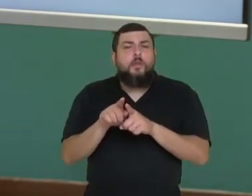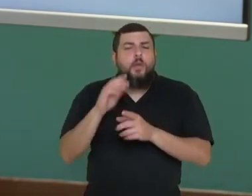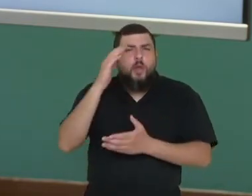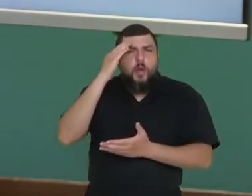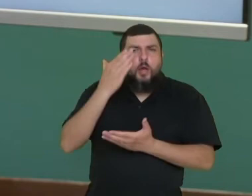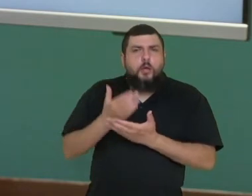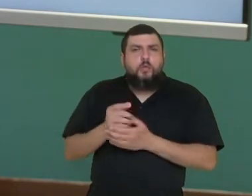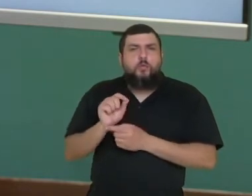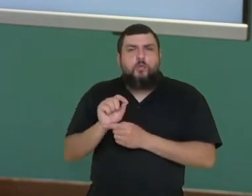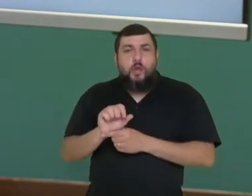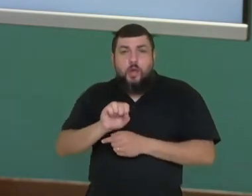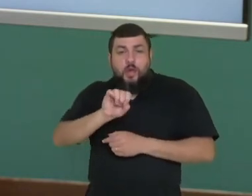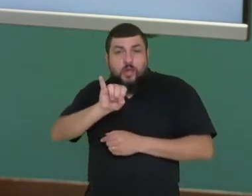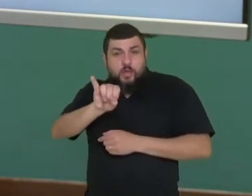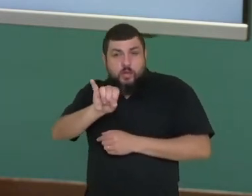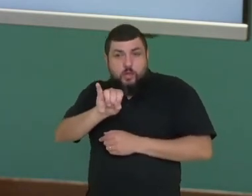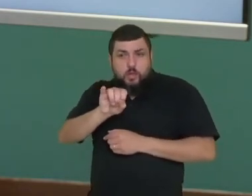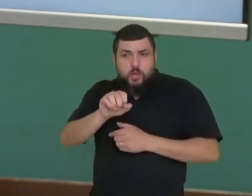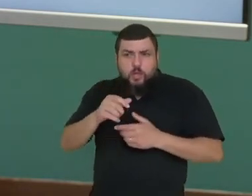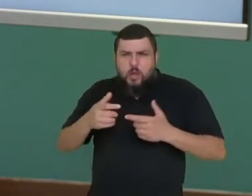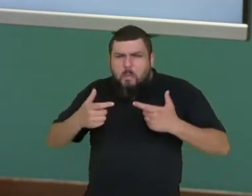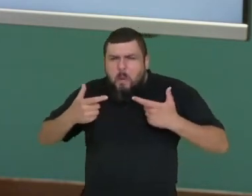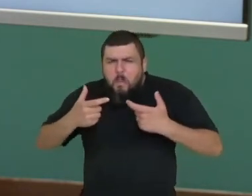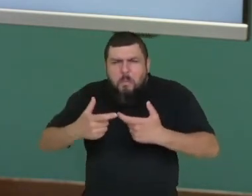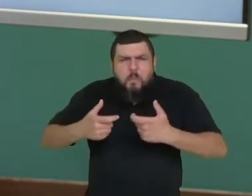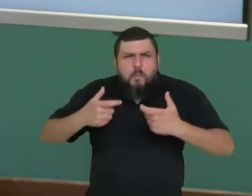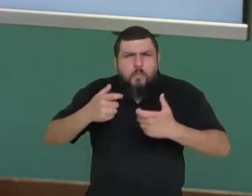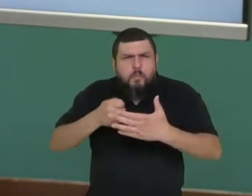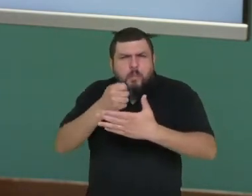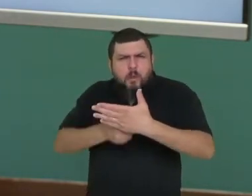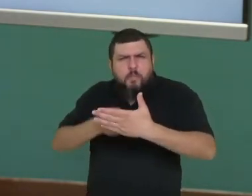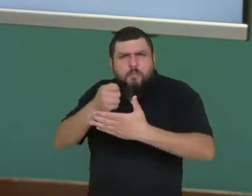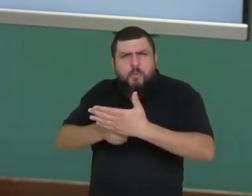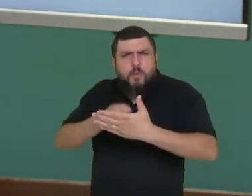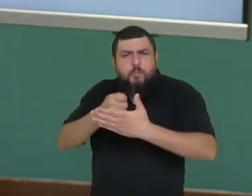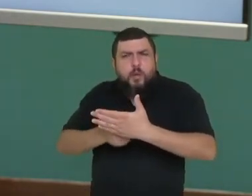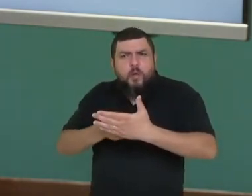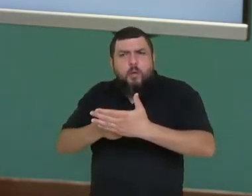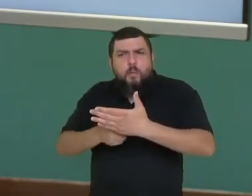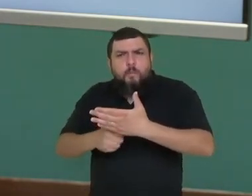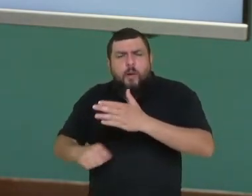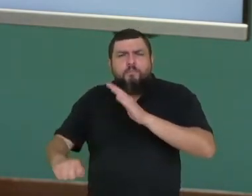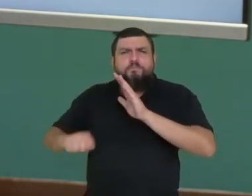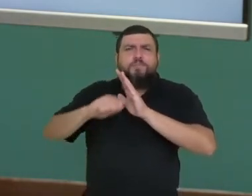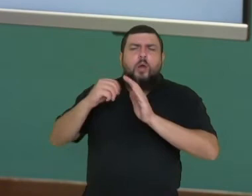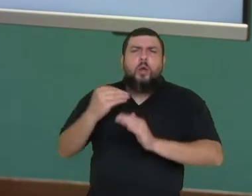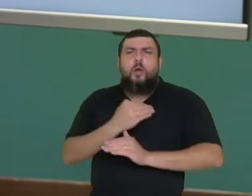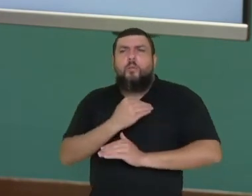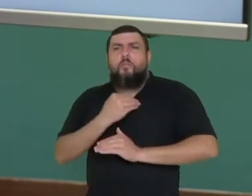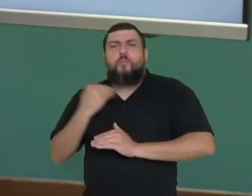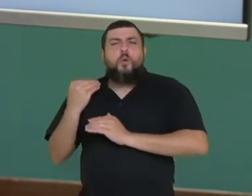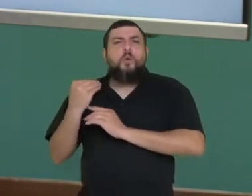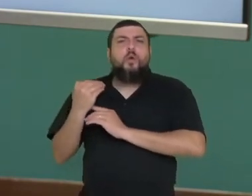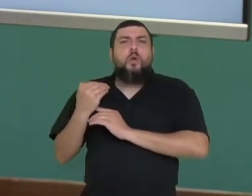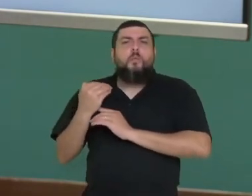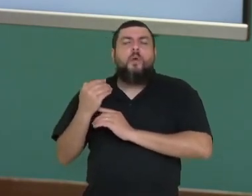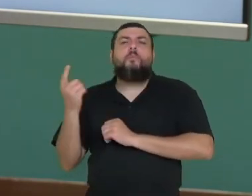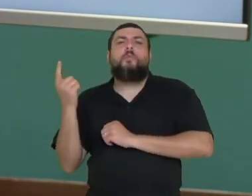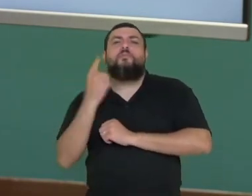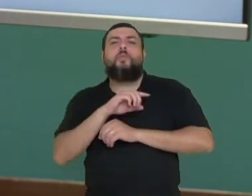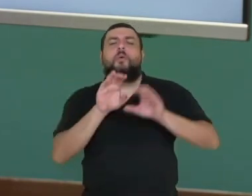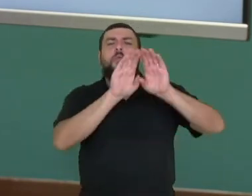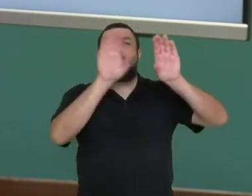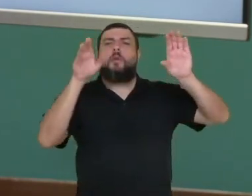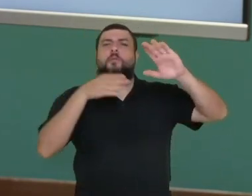que morresse lutando pela expansão do islamismo ganharia o paraíso. Está exatamente aí o problema do radicalismo, né? De